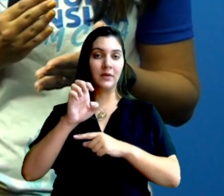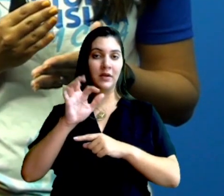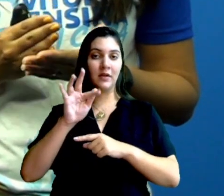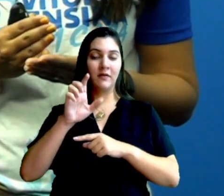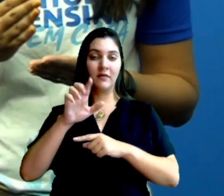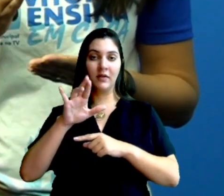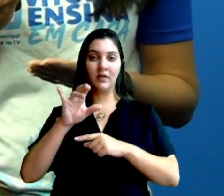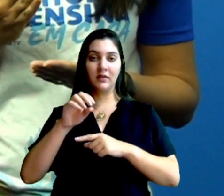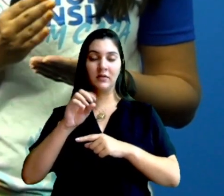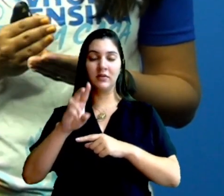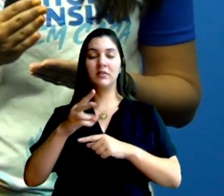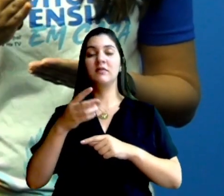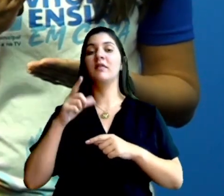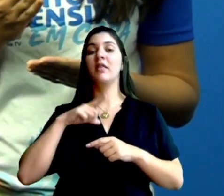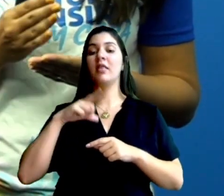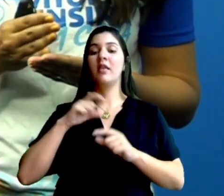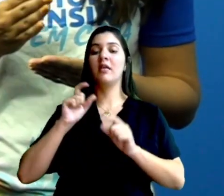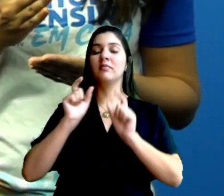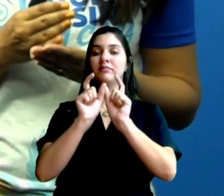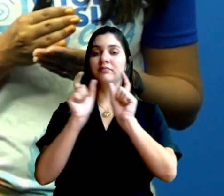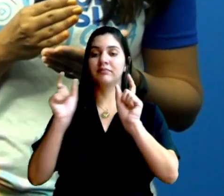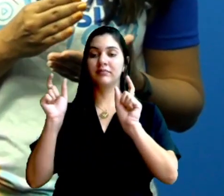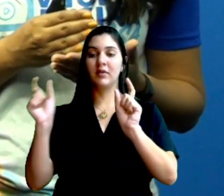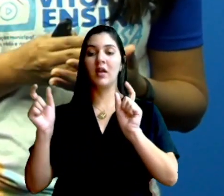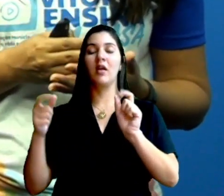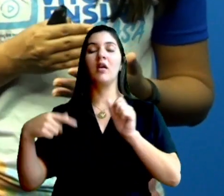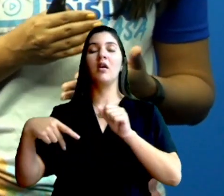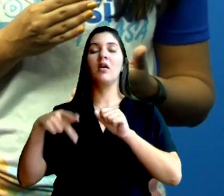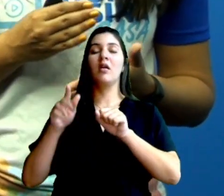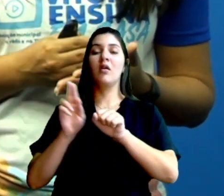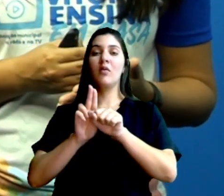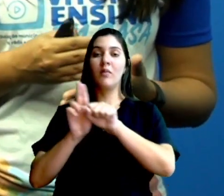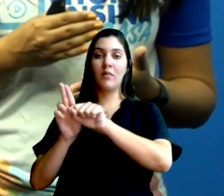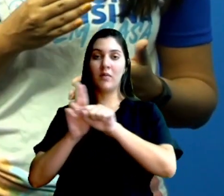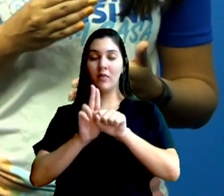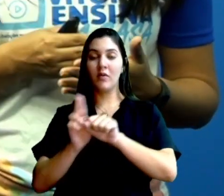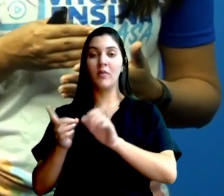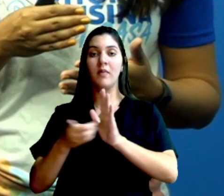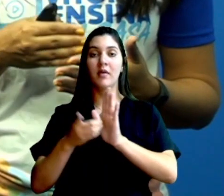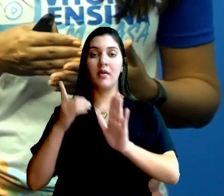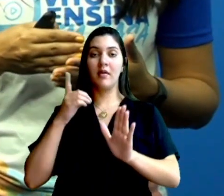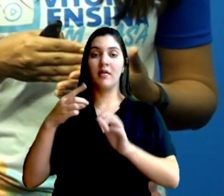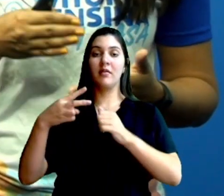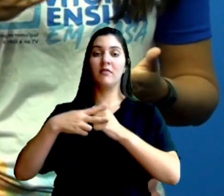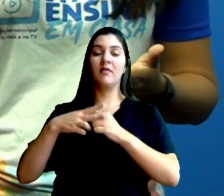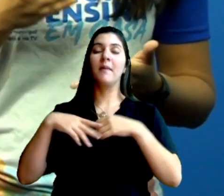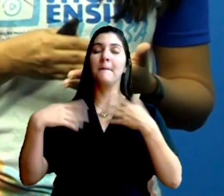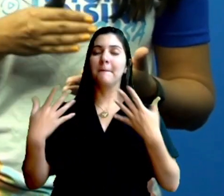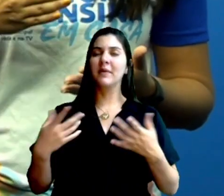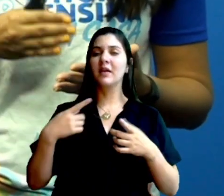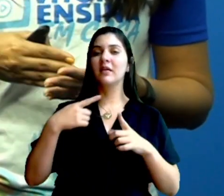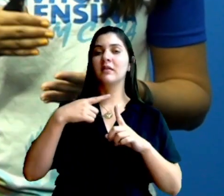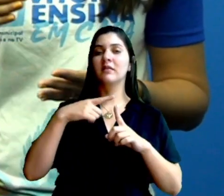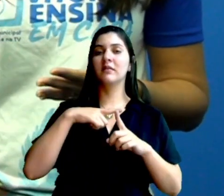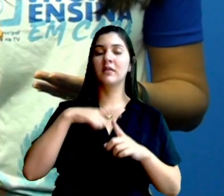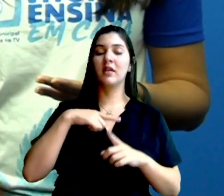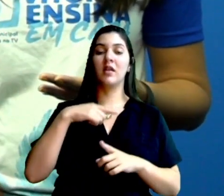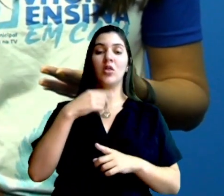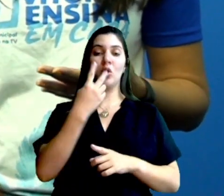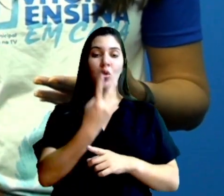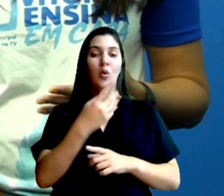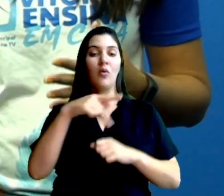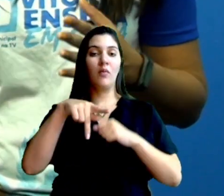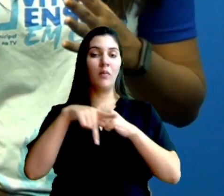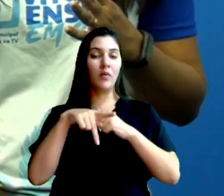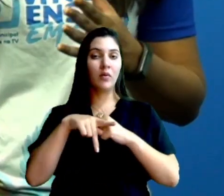vai colocar os pronomes reflexivos antes do verbo. Professora, mas vai ficar dois pronomes. Yo me